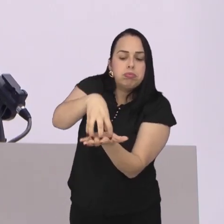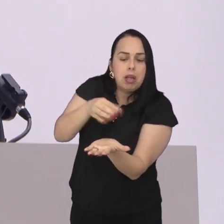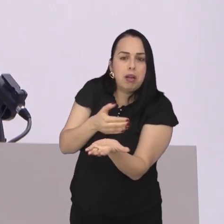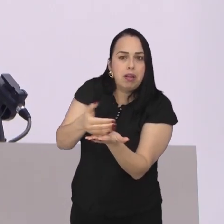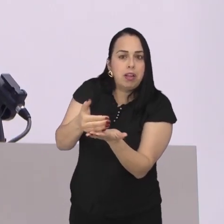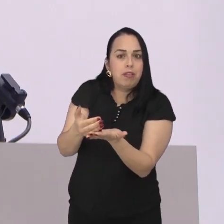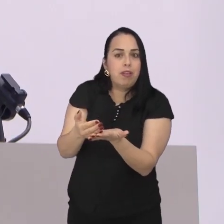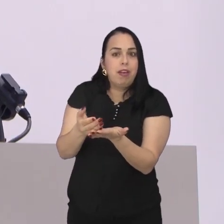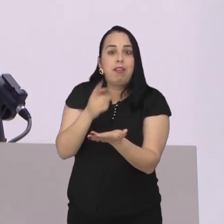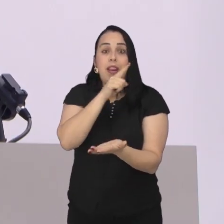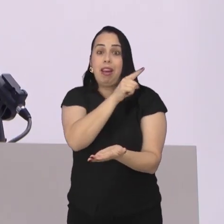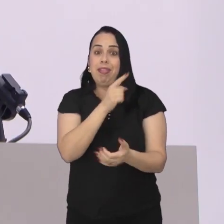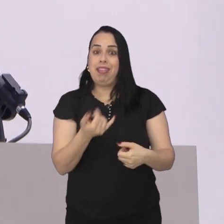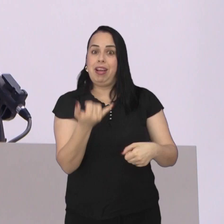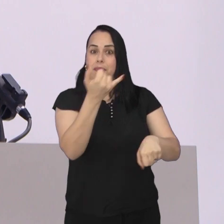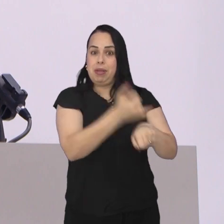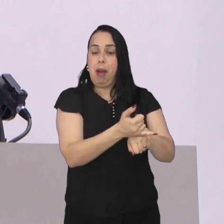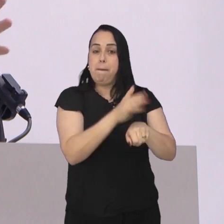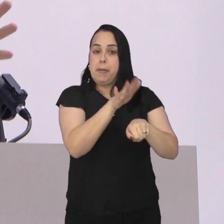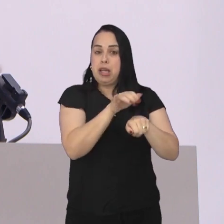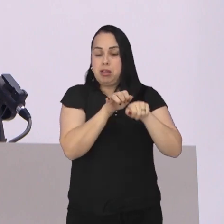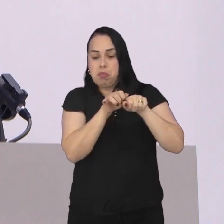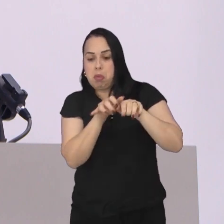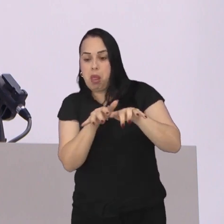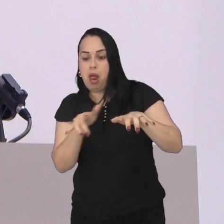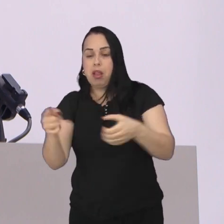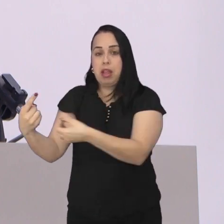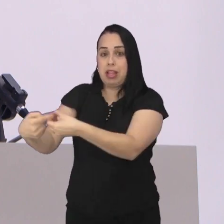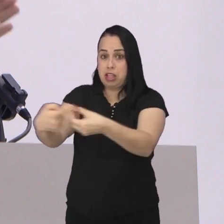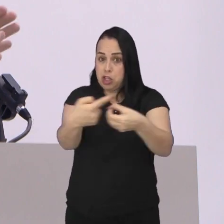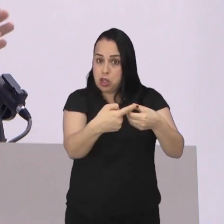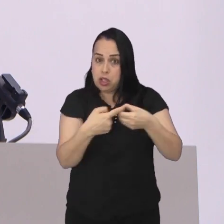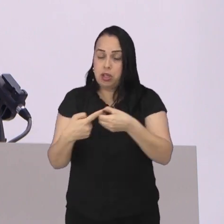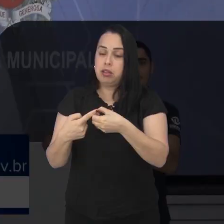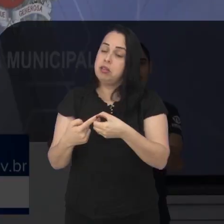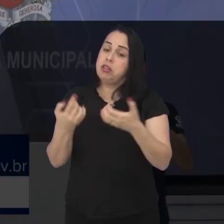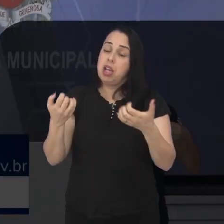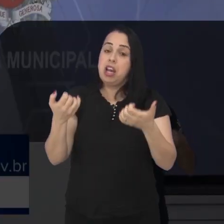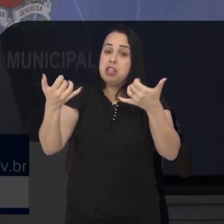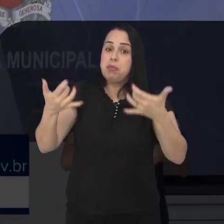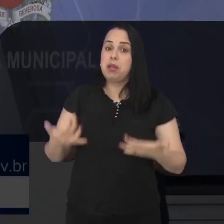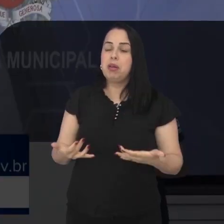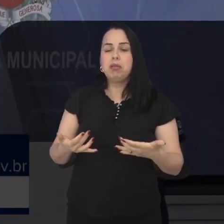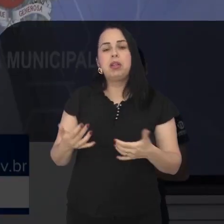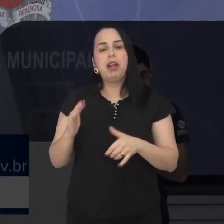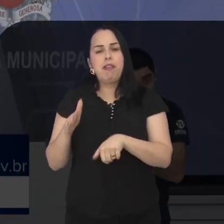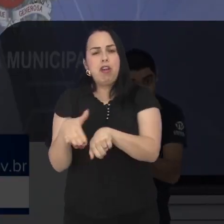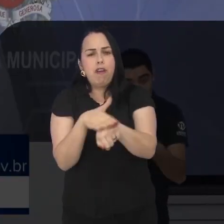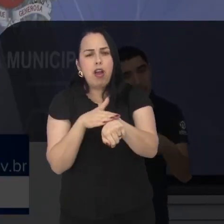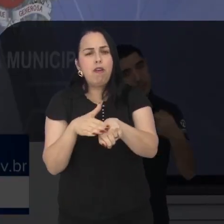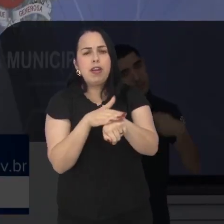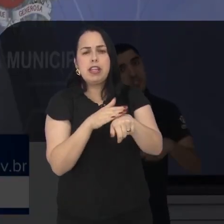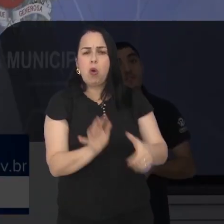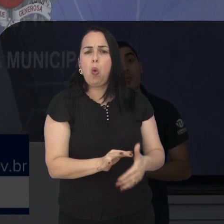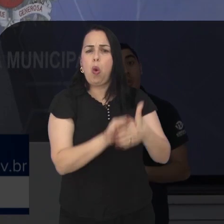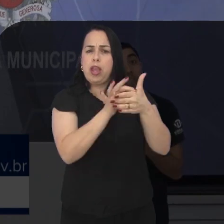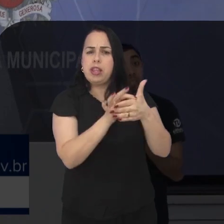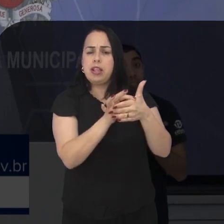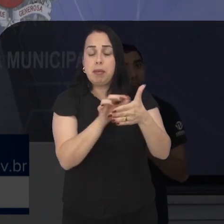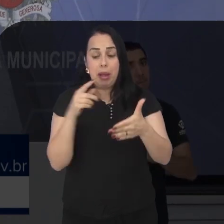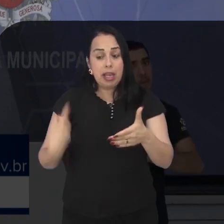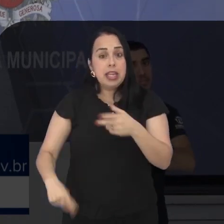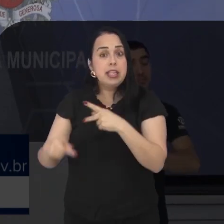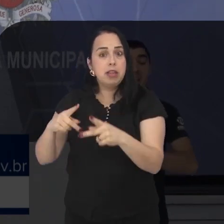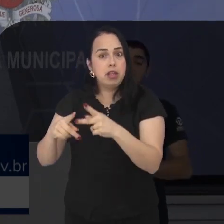iria funcionar na capital, mas a ideia é expandir para outros municípios. Petit alegou que irá conversar com